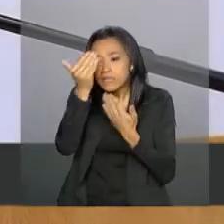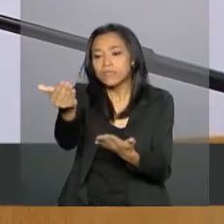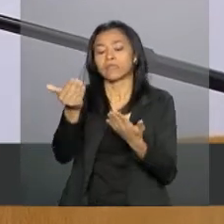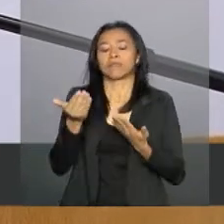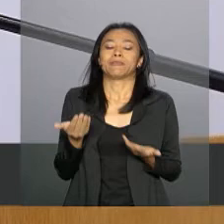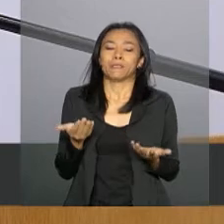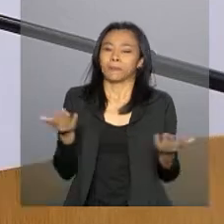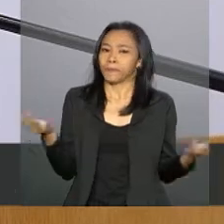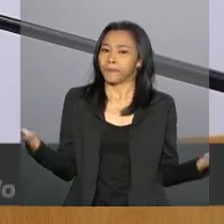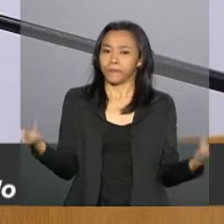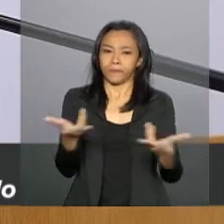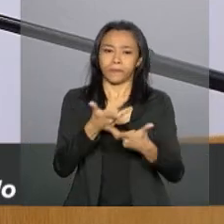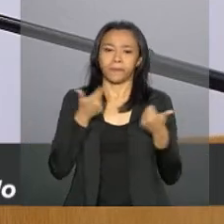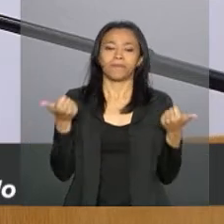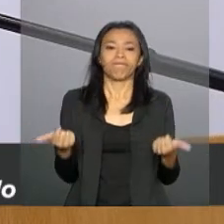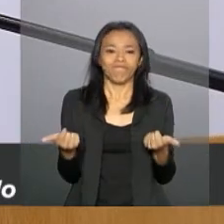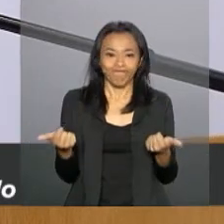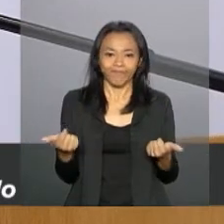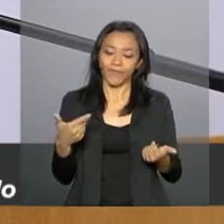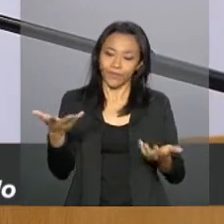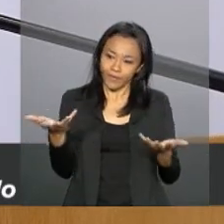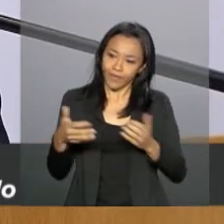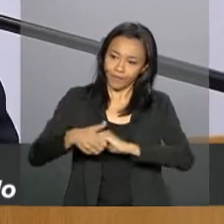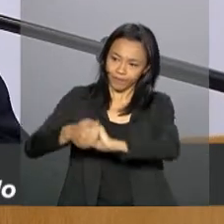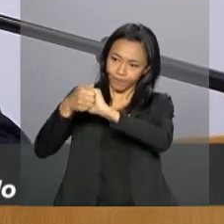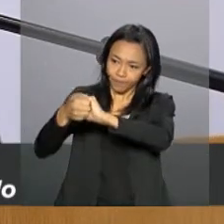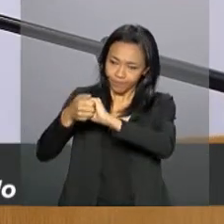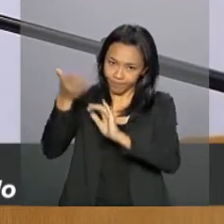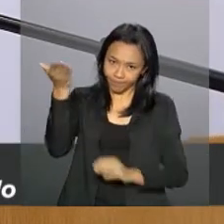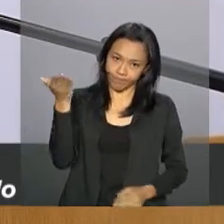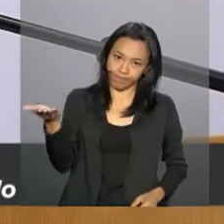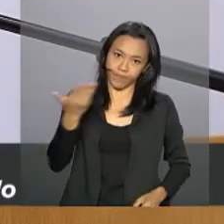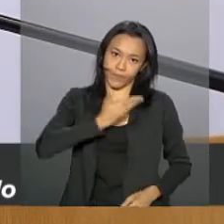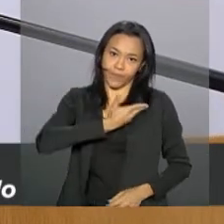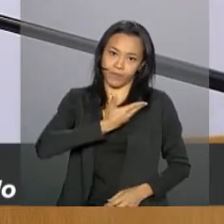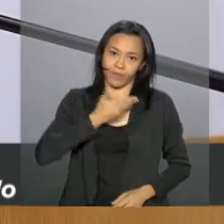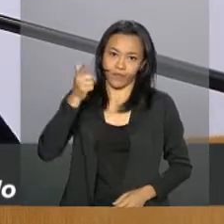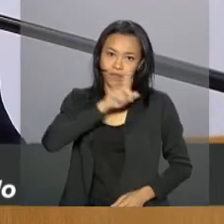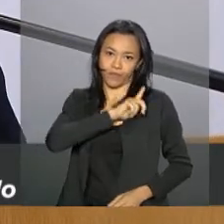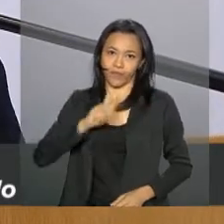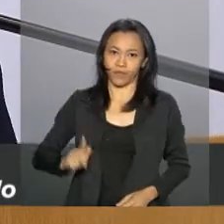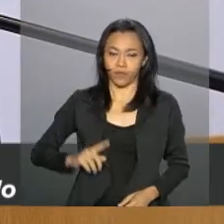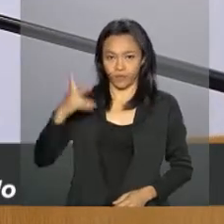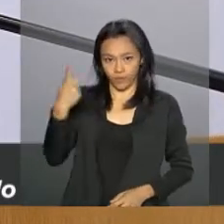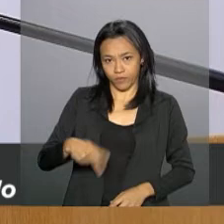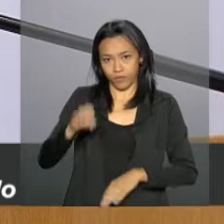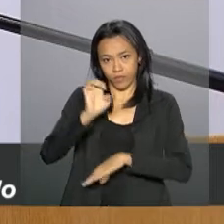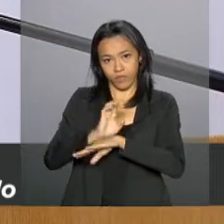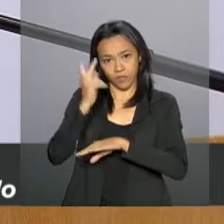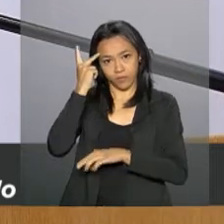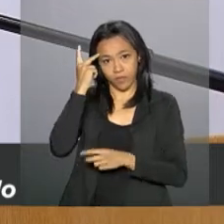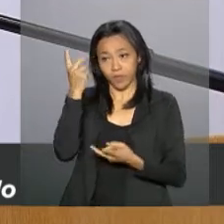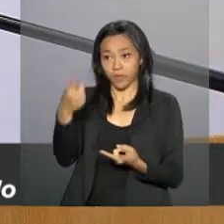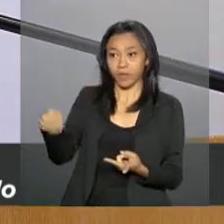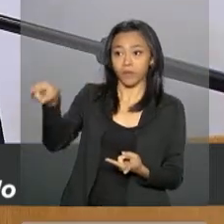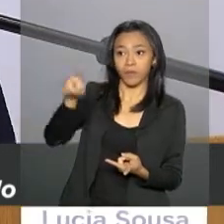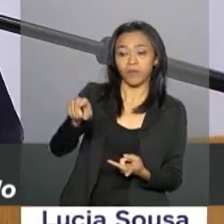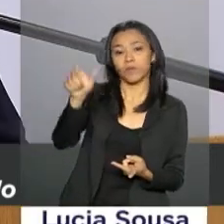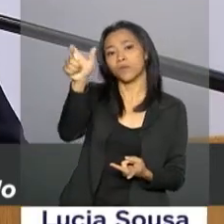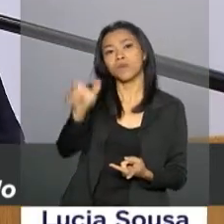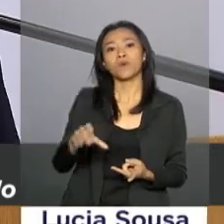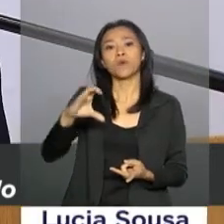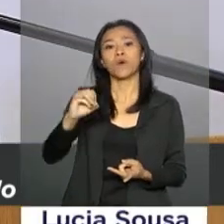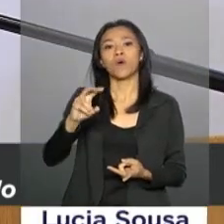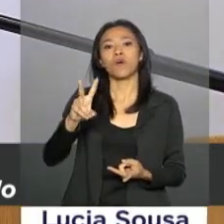E, para fazê-lo, eu quero cumprimentar o meu amigo, governador Geraldo Alckmin, o Fleury, o